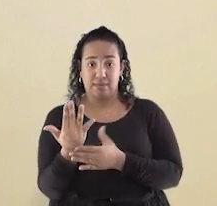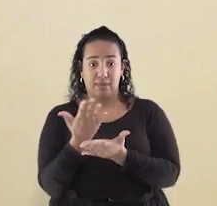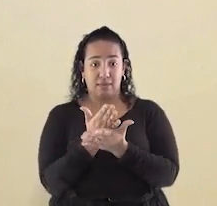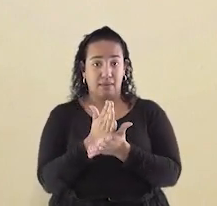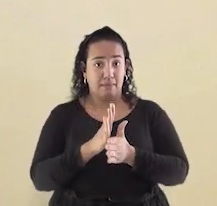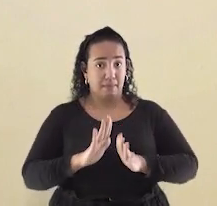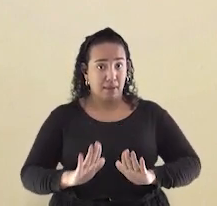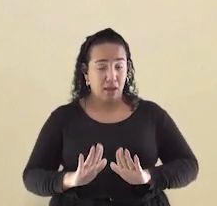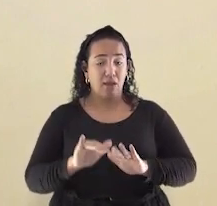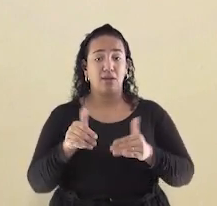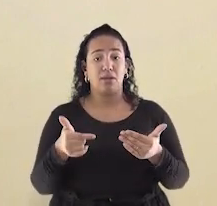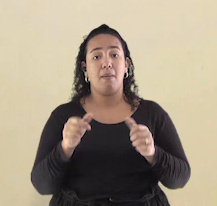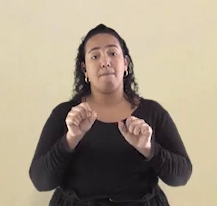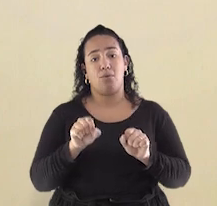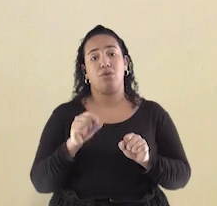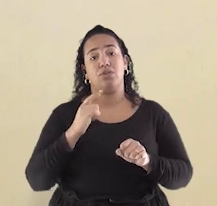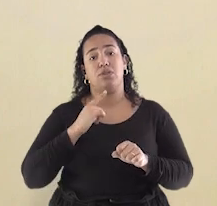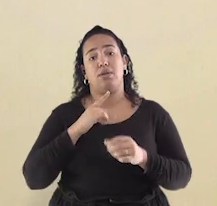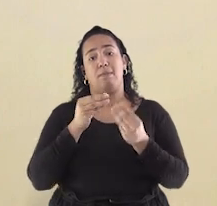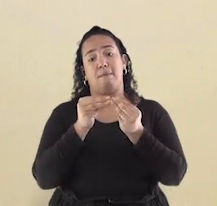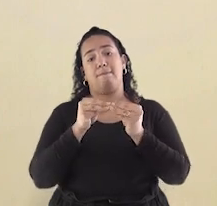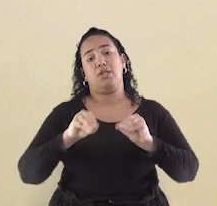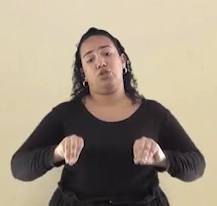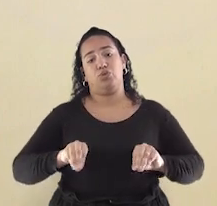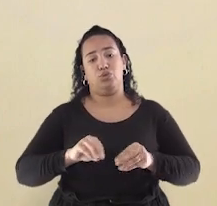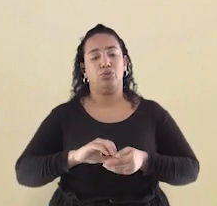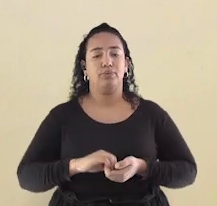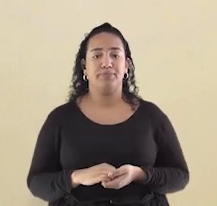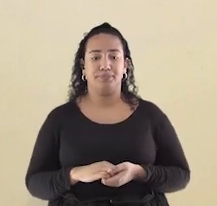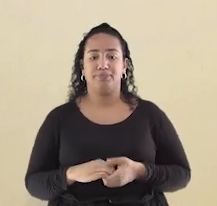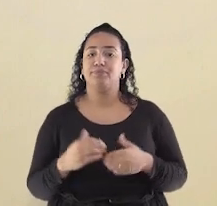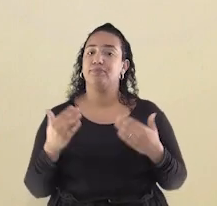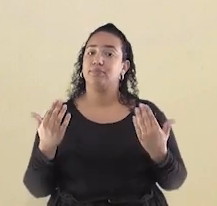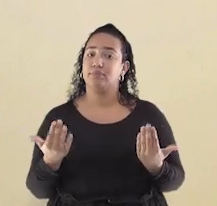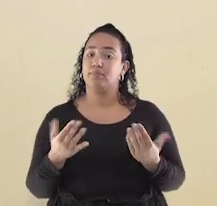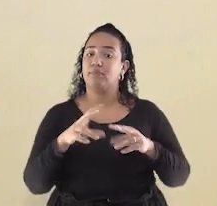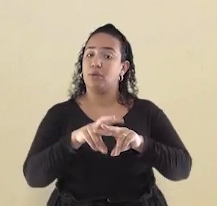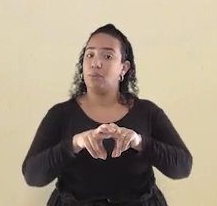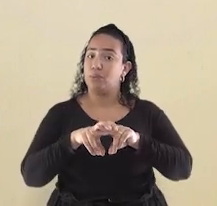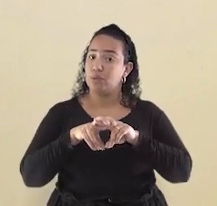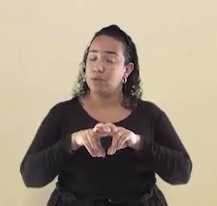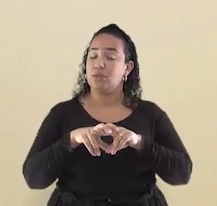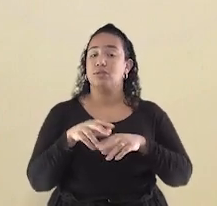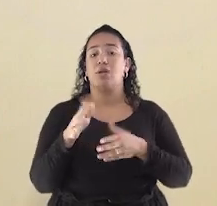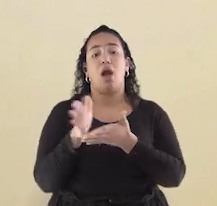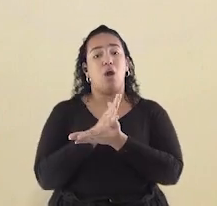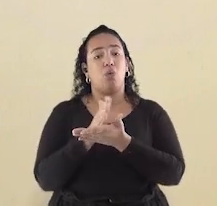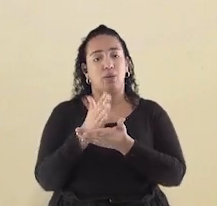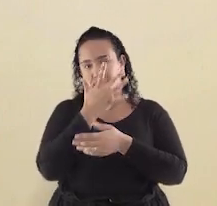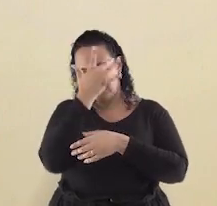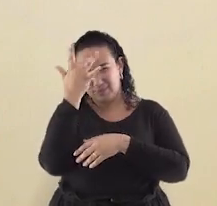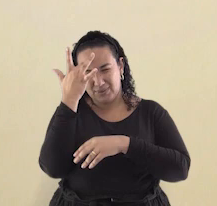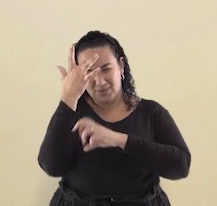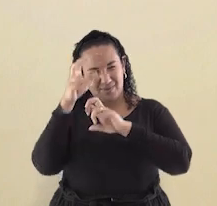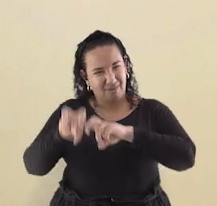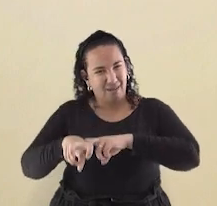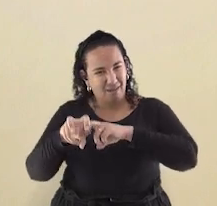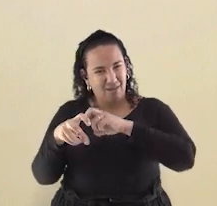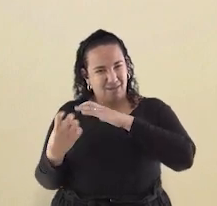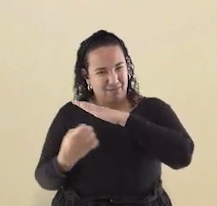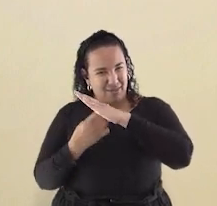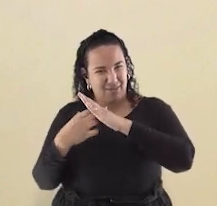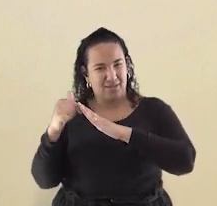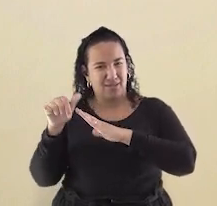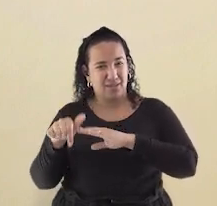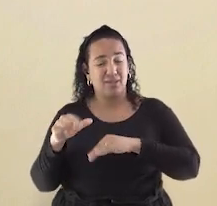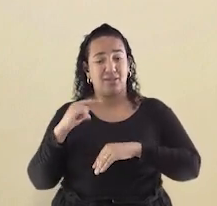ele deixará de vender e de ganhar dinheiro com isso. Por esse motivo, alguns agricultores, os produtores,